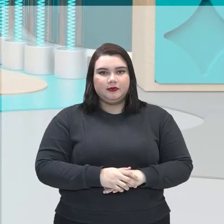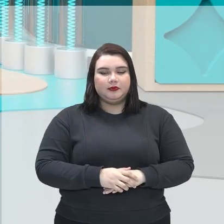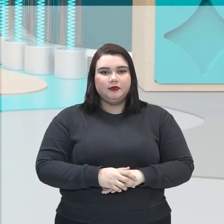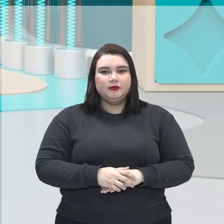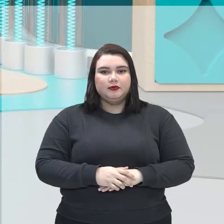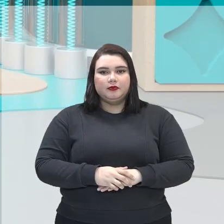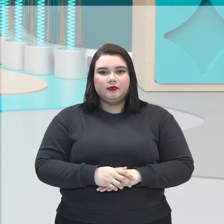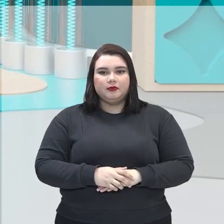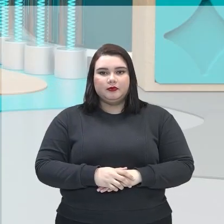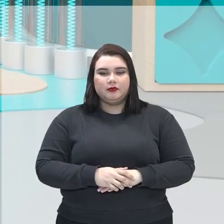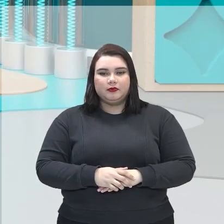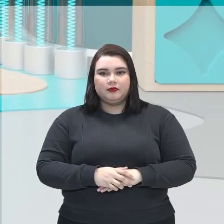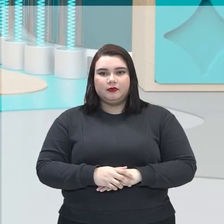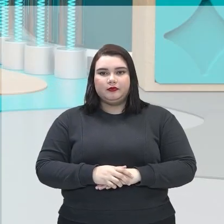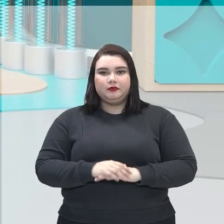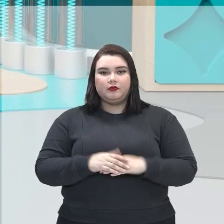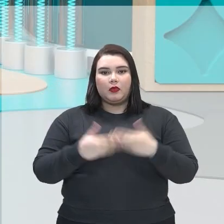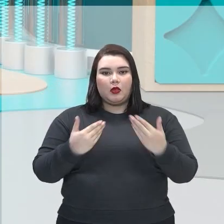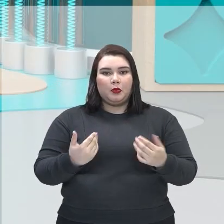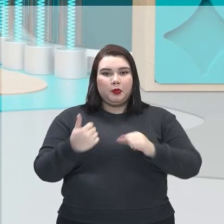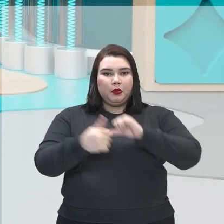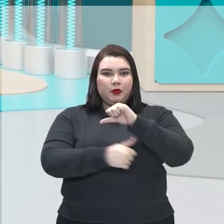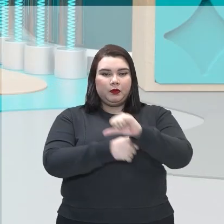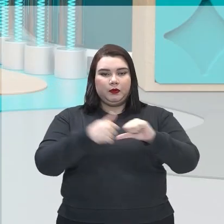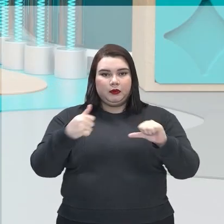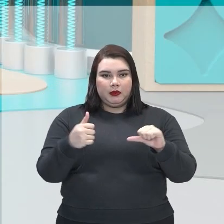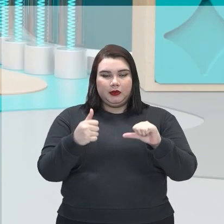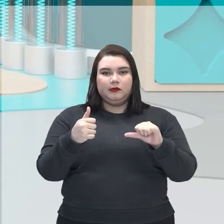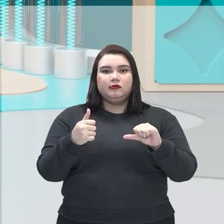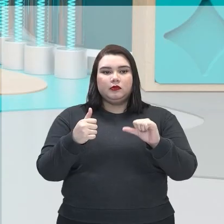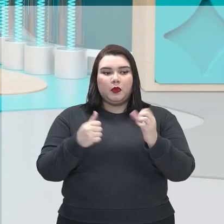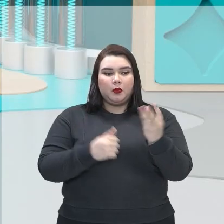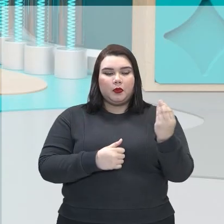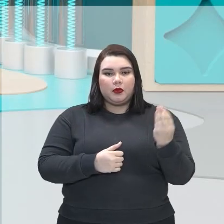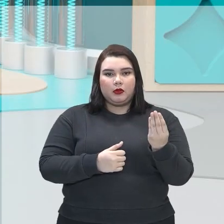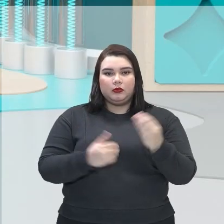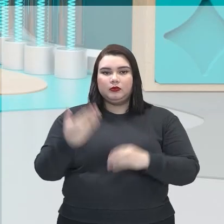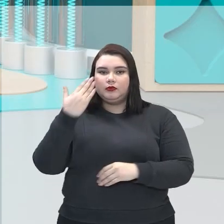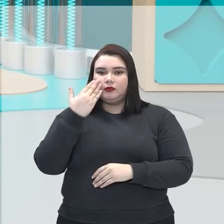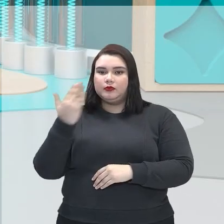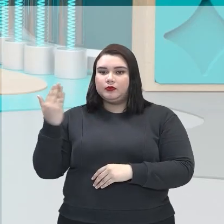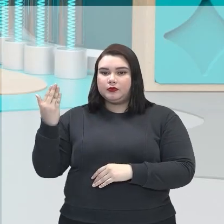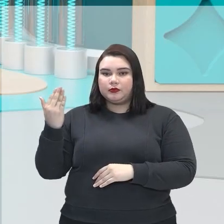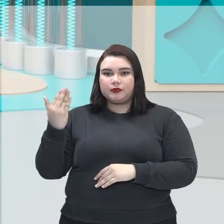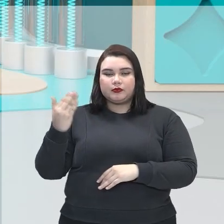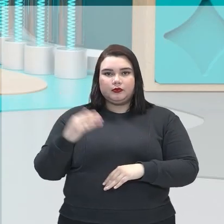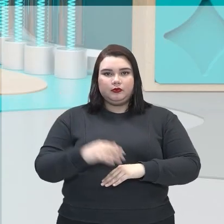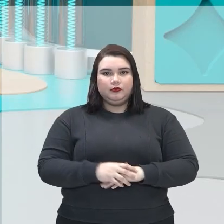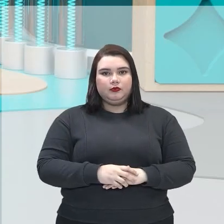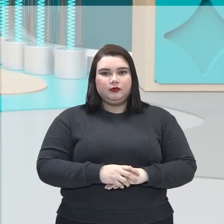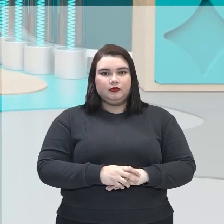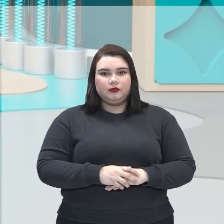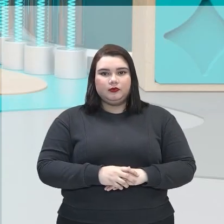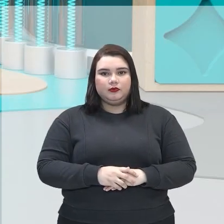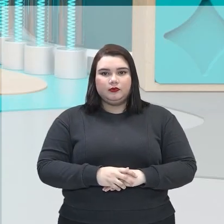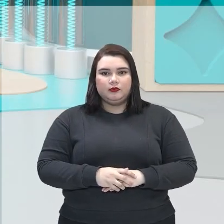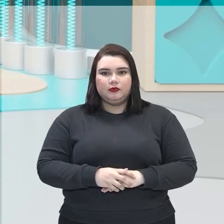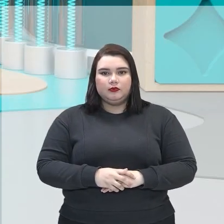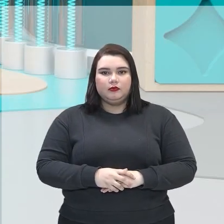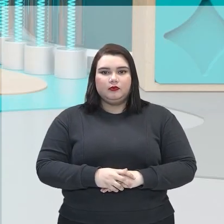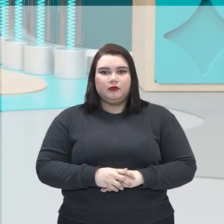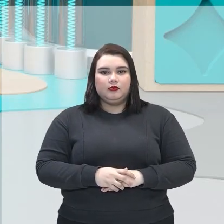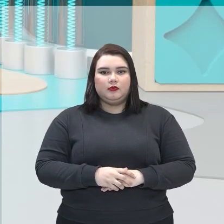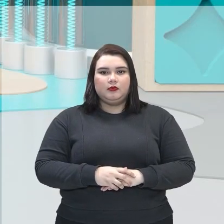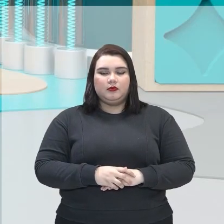house. Para o plural, como é que vai ficar? Vamos dar uma olhada. Two house. Two house.